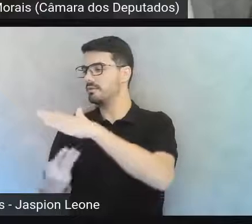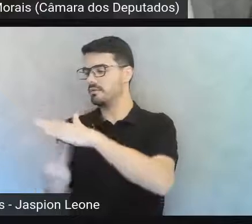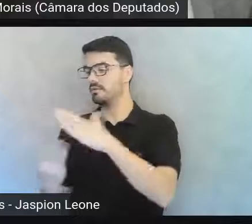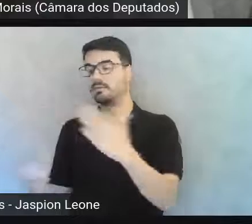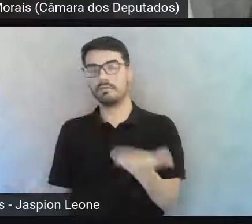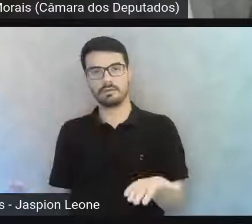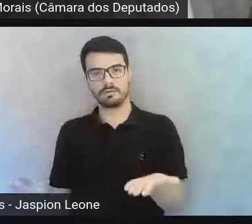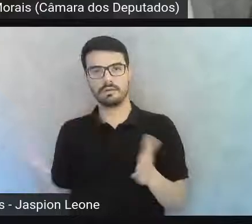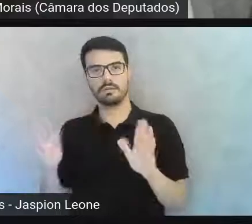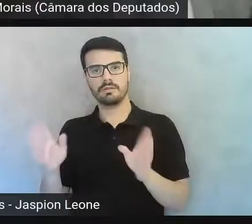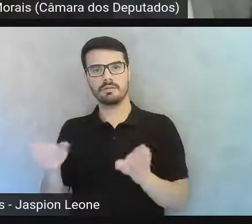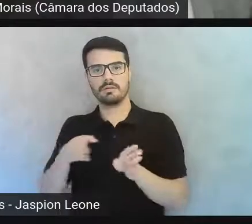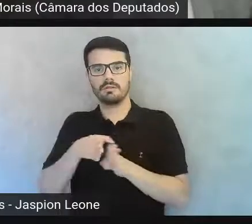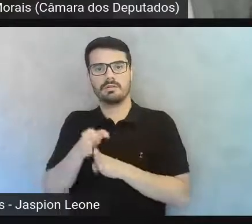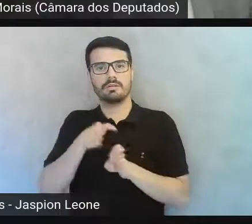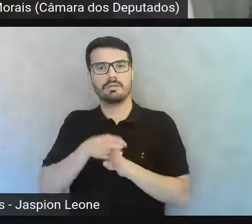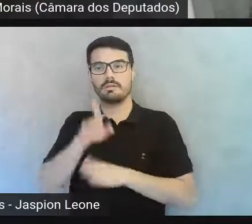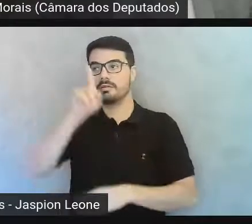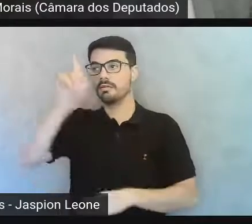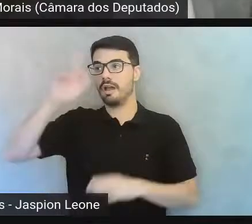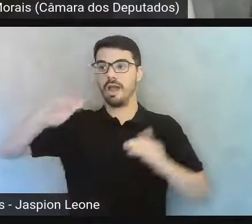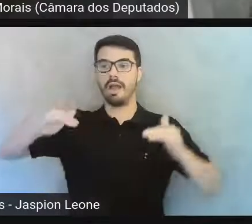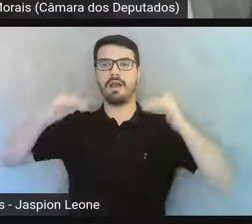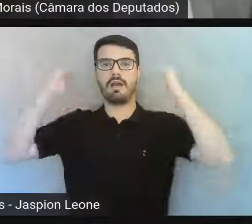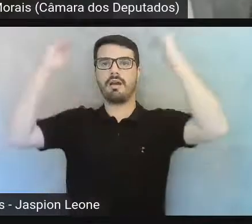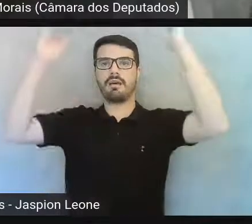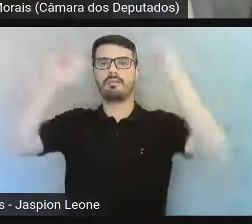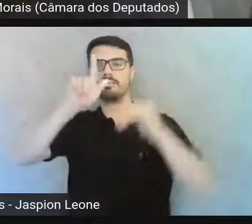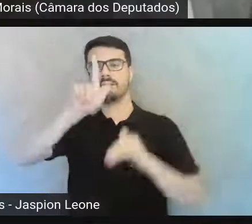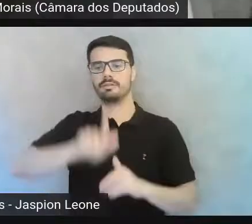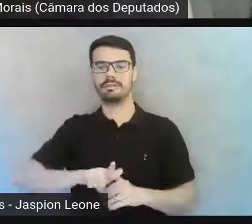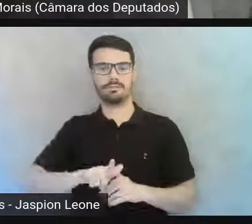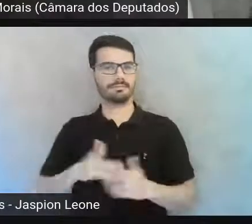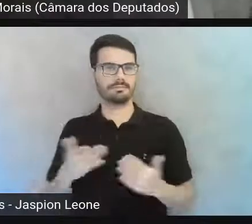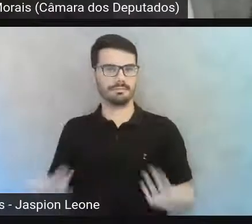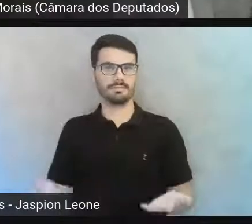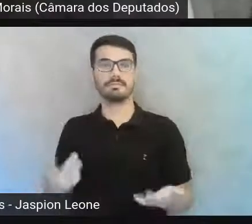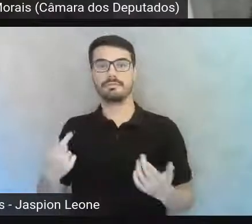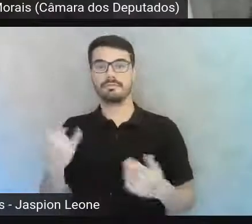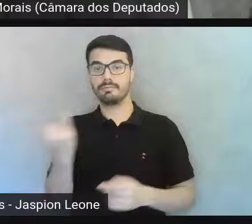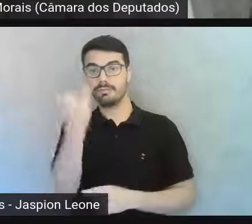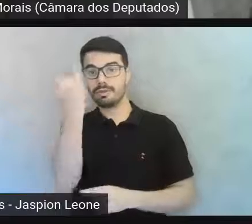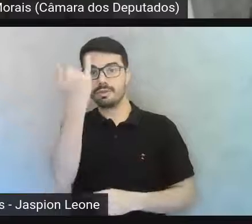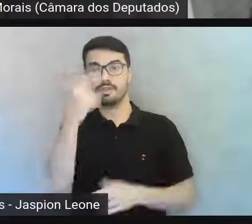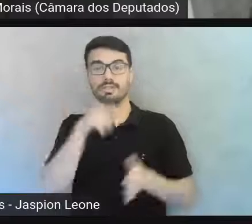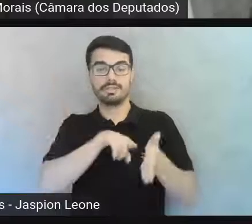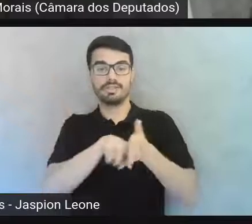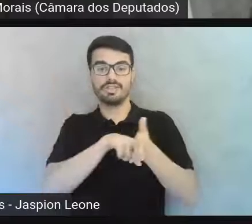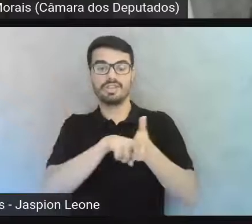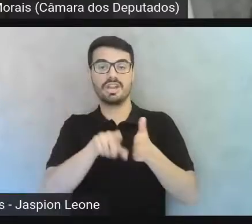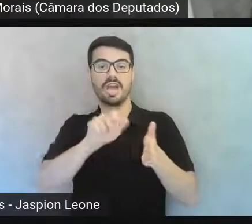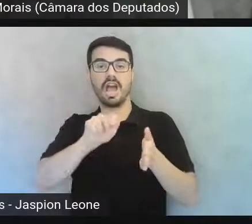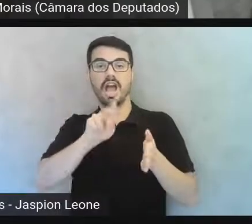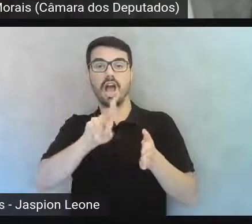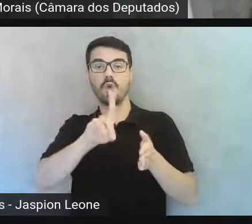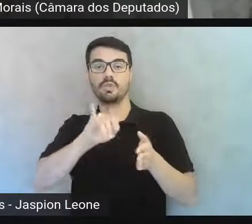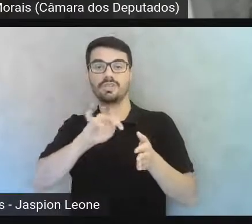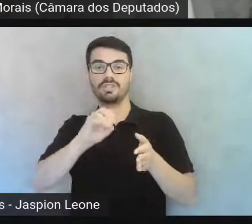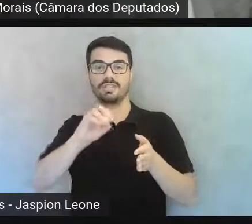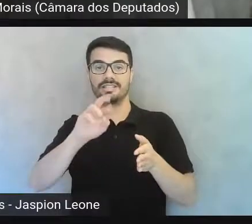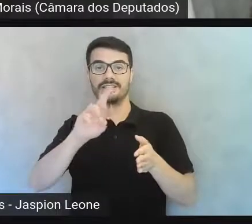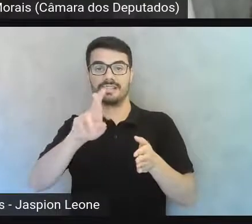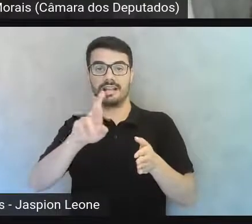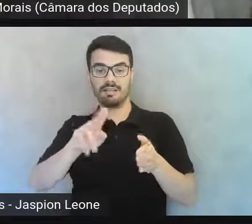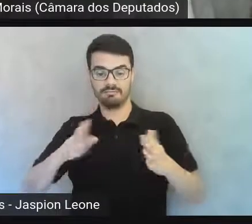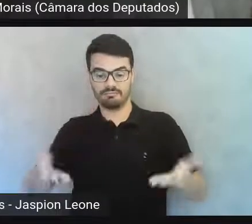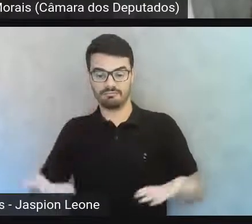com as orientações da alta administração. Então, por isso se torna importante que quando se audita, não se audita em cima, se audita embaixo,